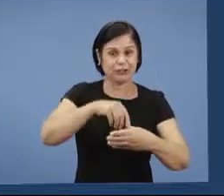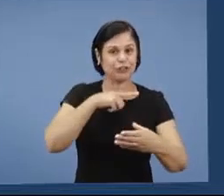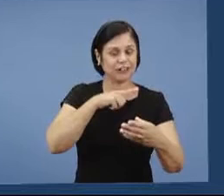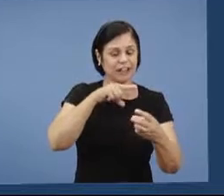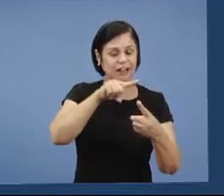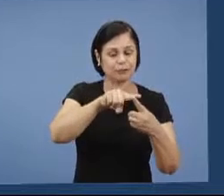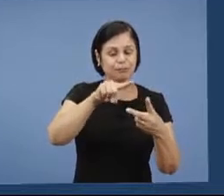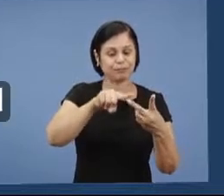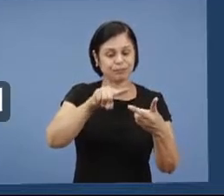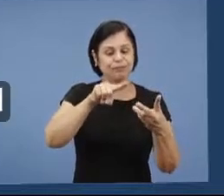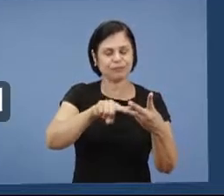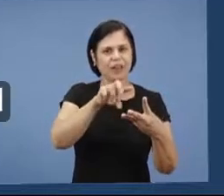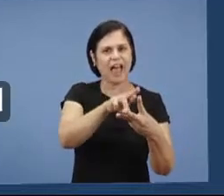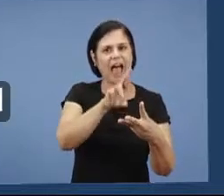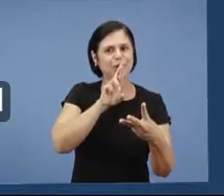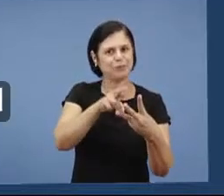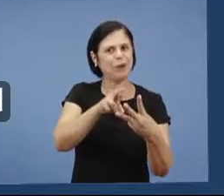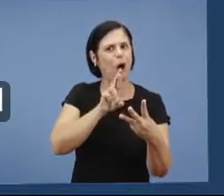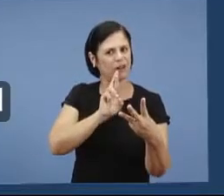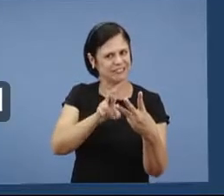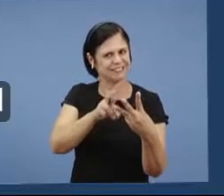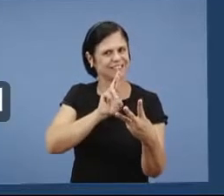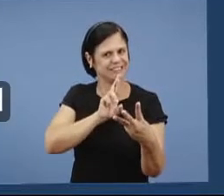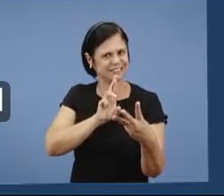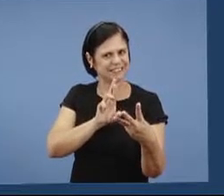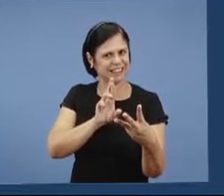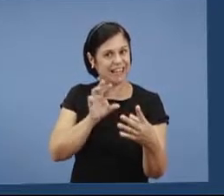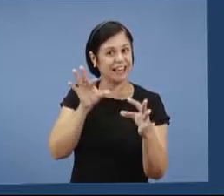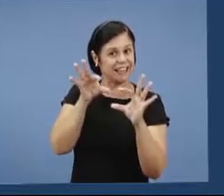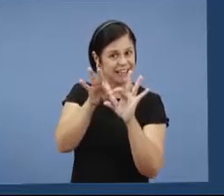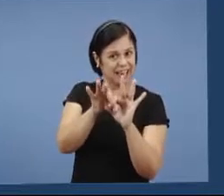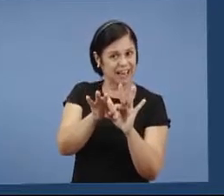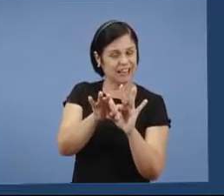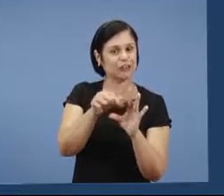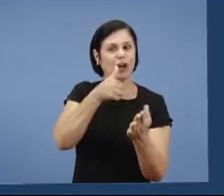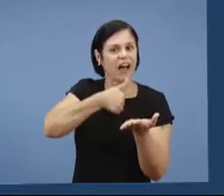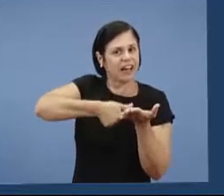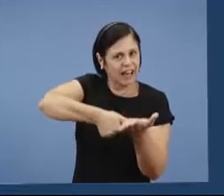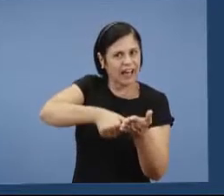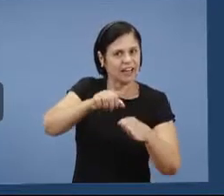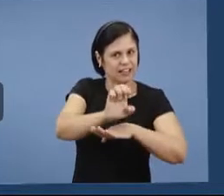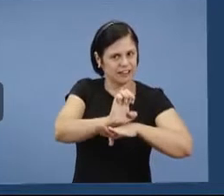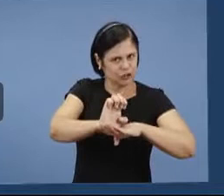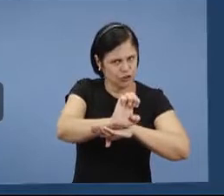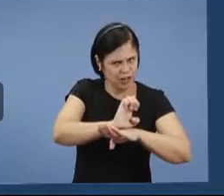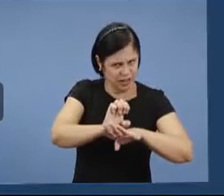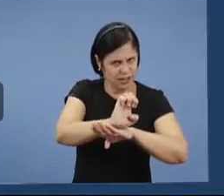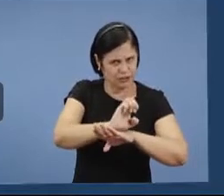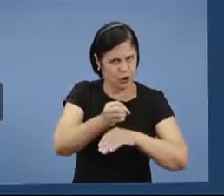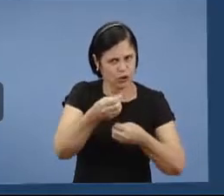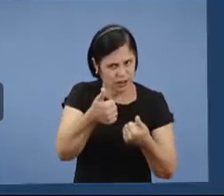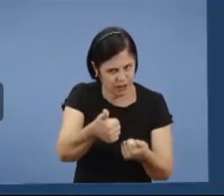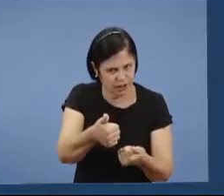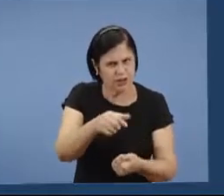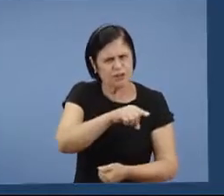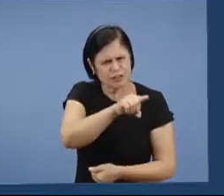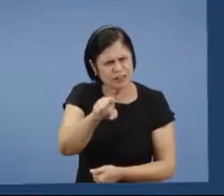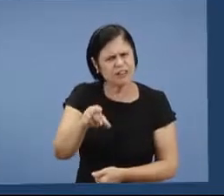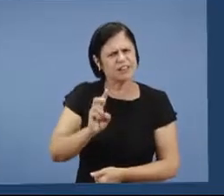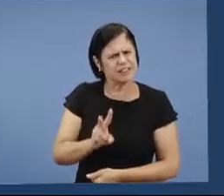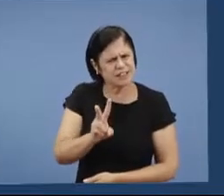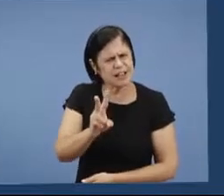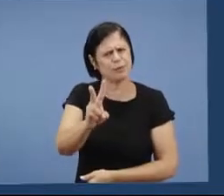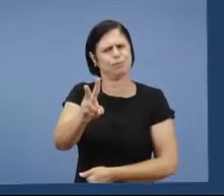três respostas ali, de acordo com estudos já dados em períodos anteriores. Aqueles irmãos que vêm acompanhando a escola